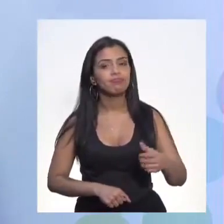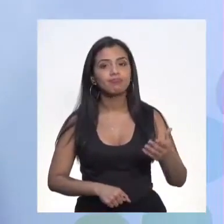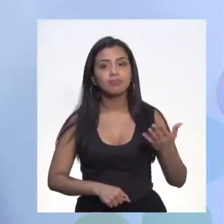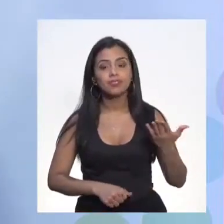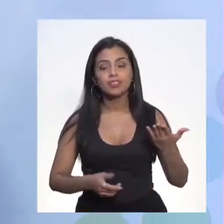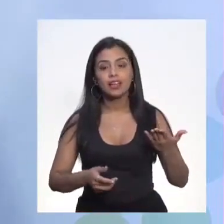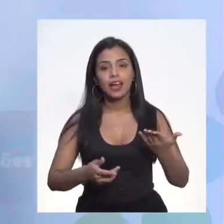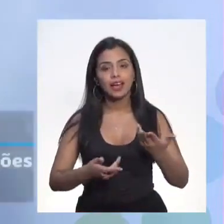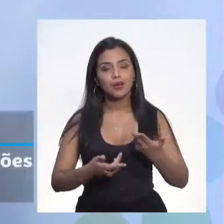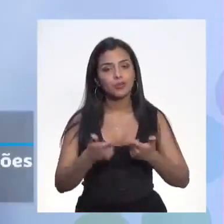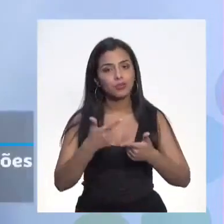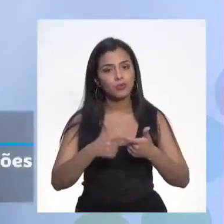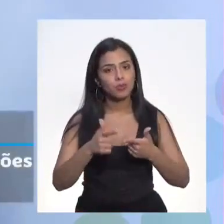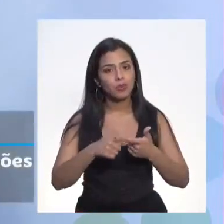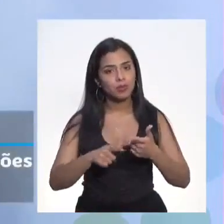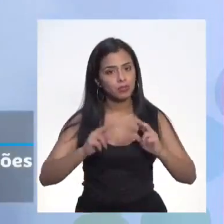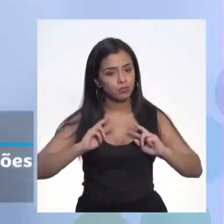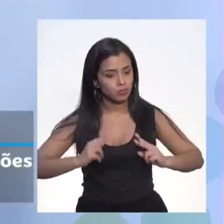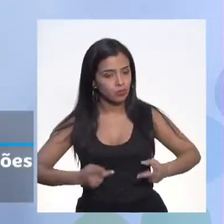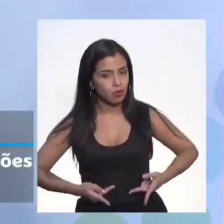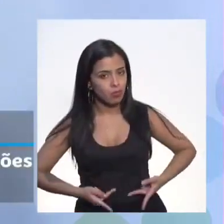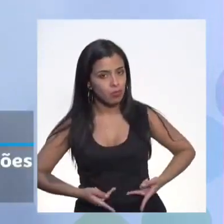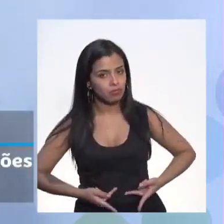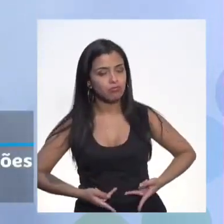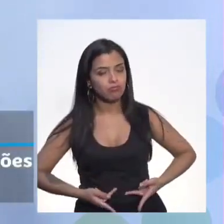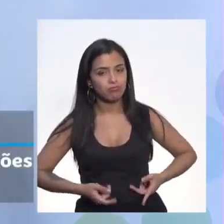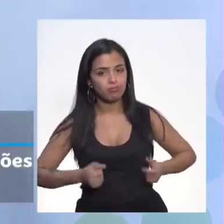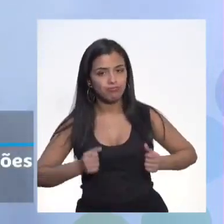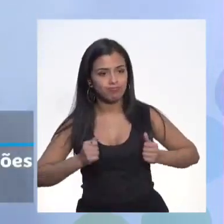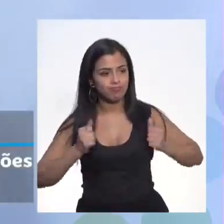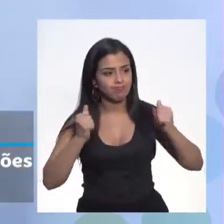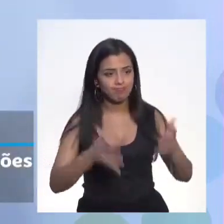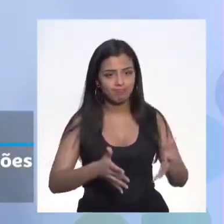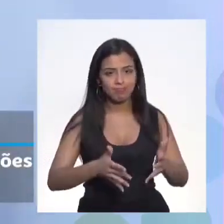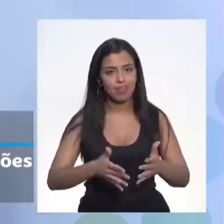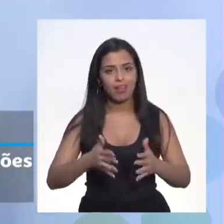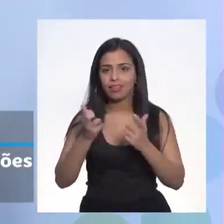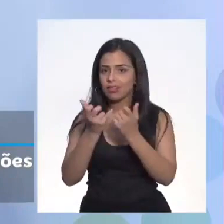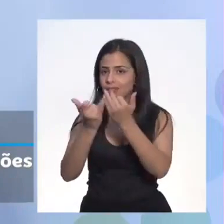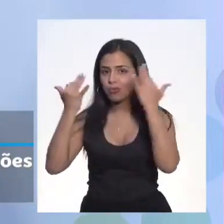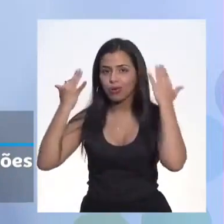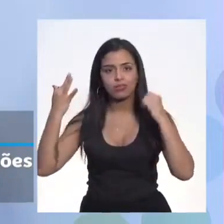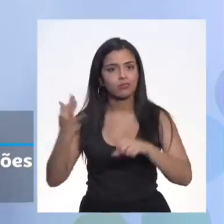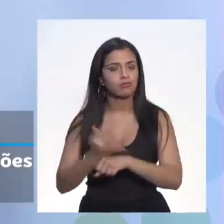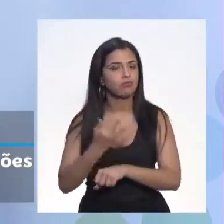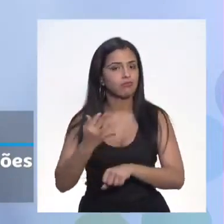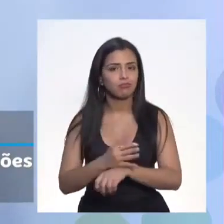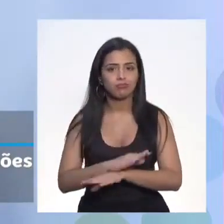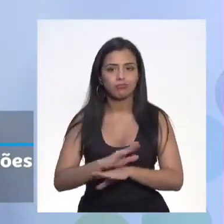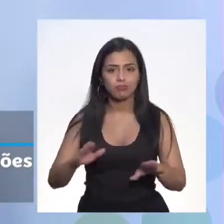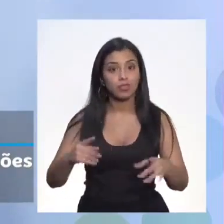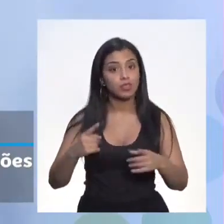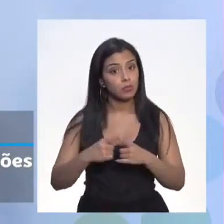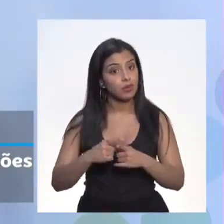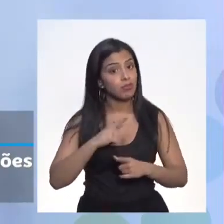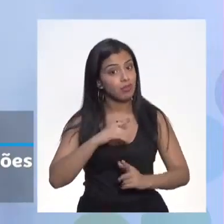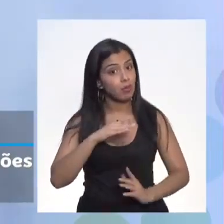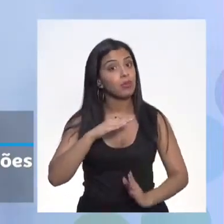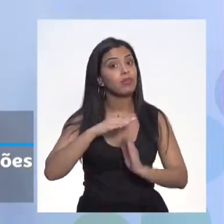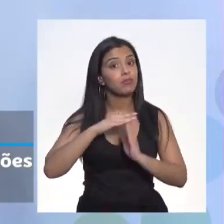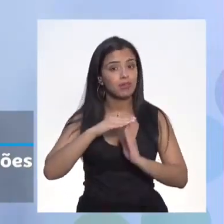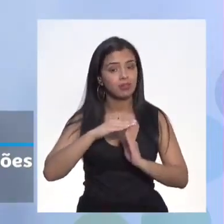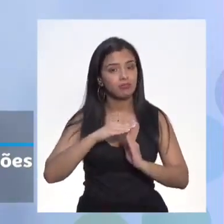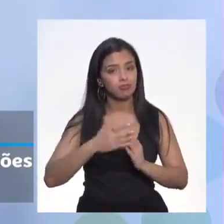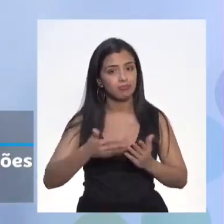antrópicas extrapolaram, né, o que a natureza ela pode aguentar, suportar. Né? Então, havia limites. Então,